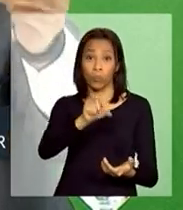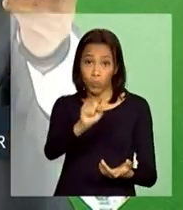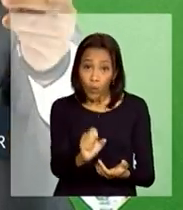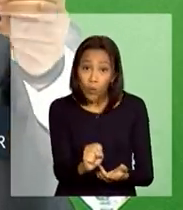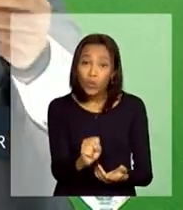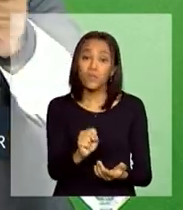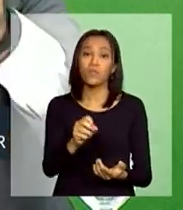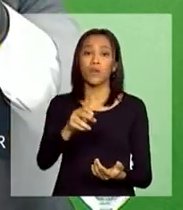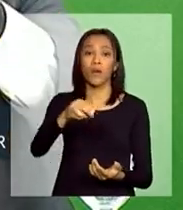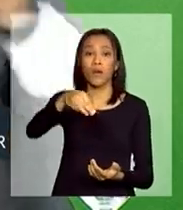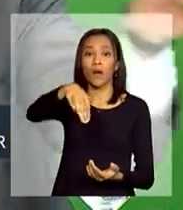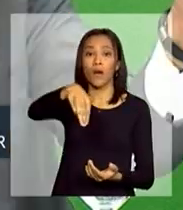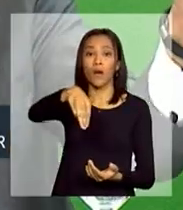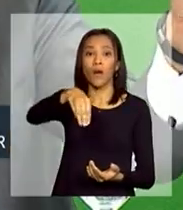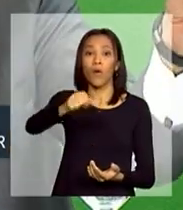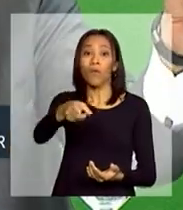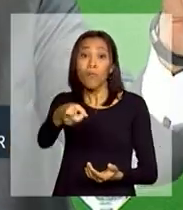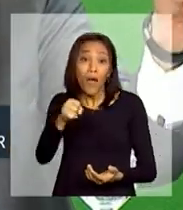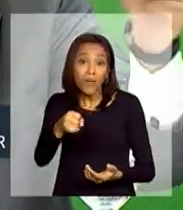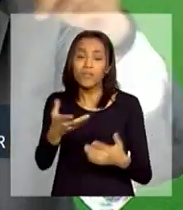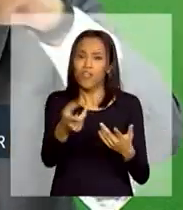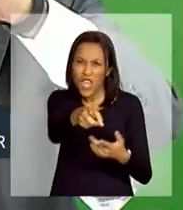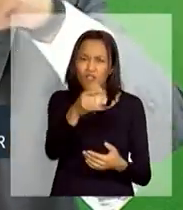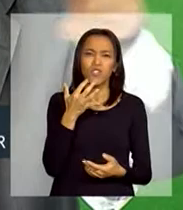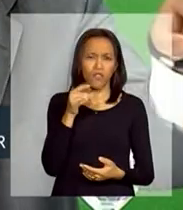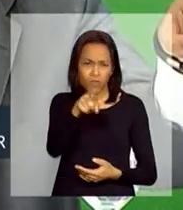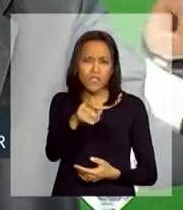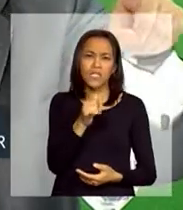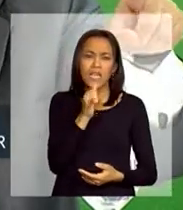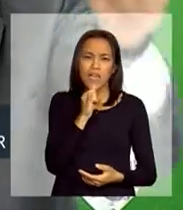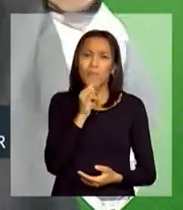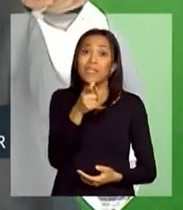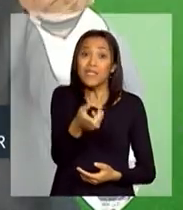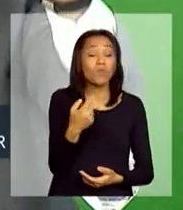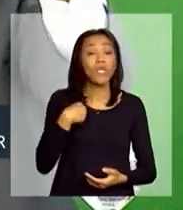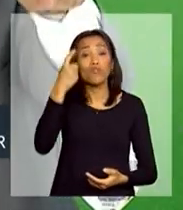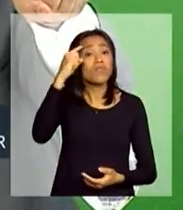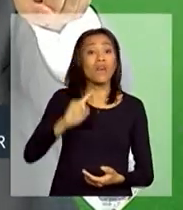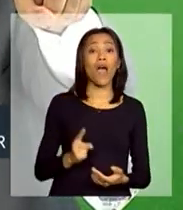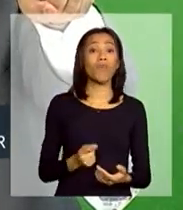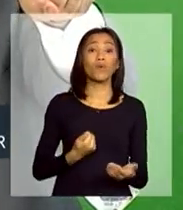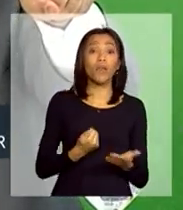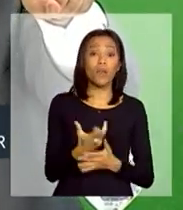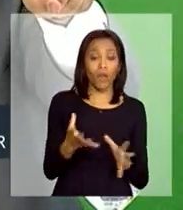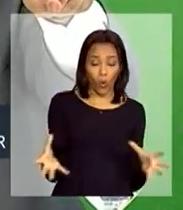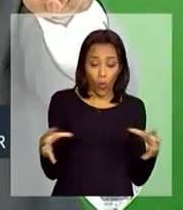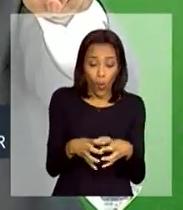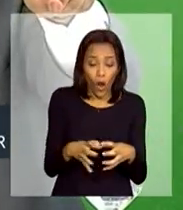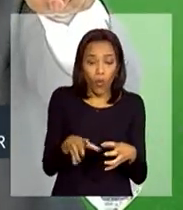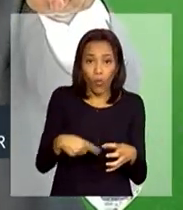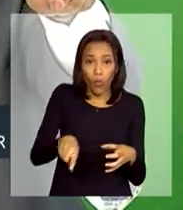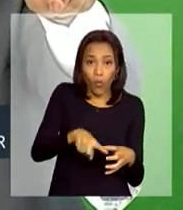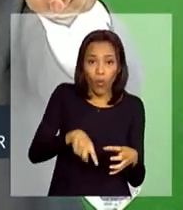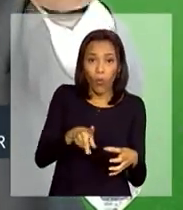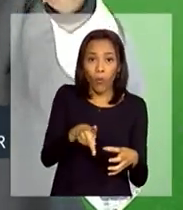sabe o que garanto que você é um exemplo porque a maior parte das pessoas não sabe nem o que compõe você sabe o que compõem